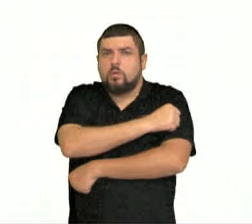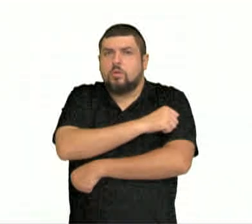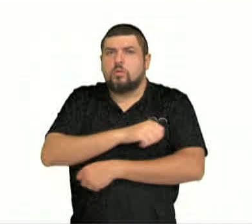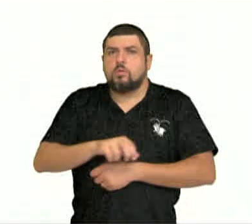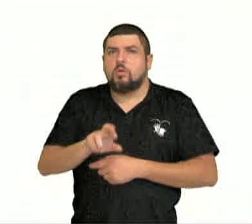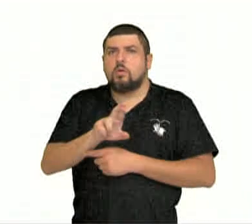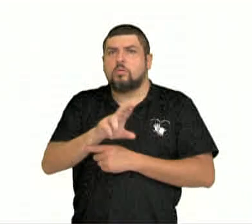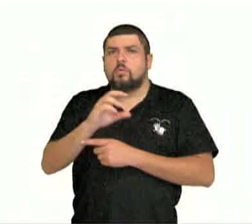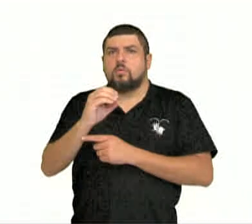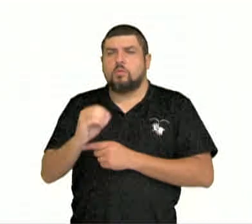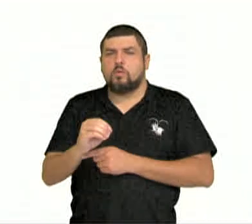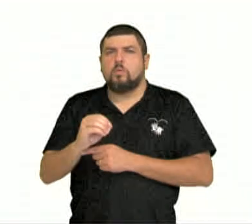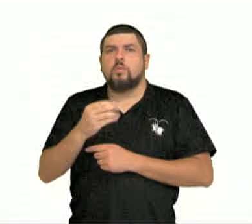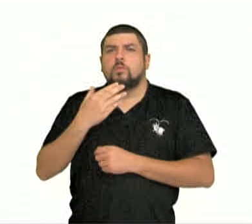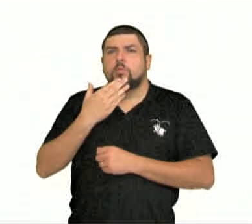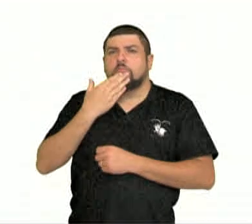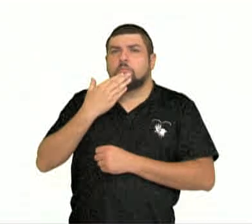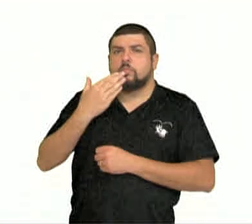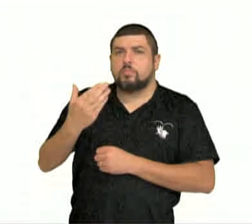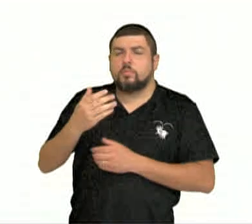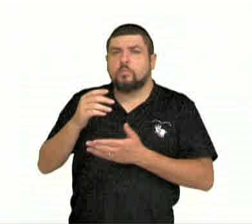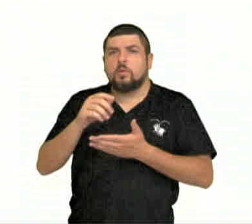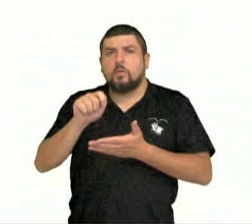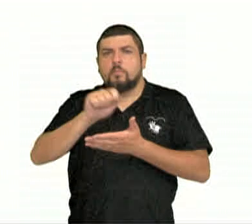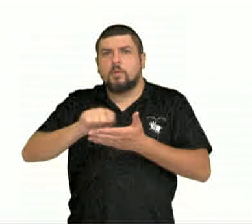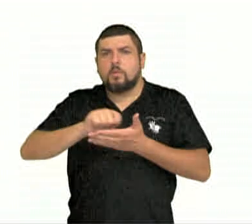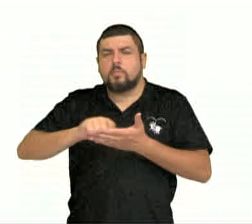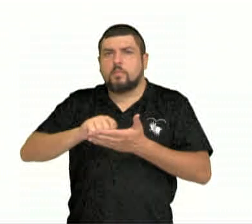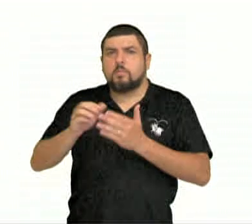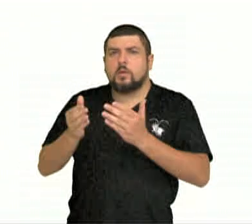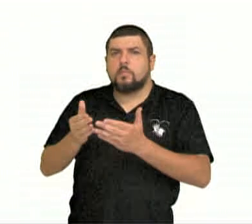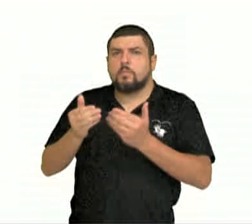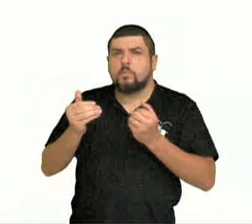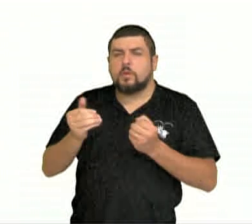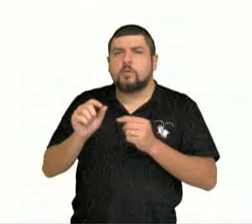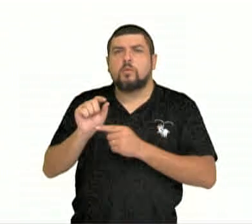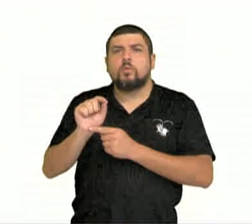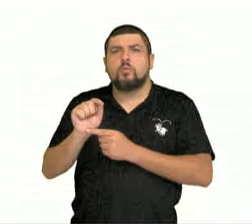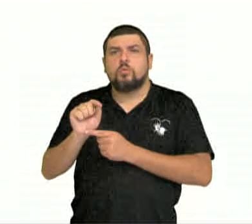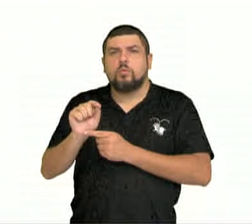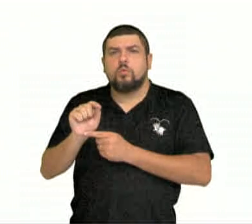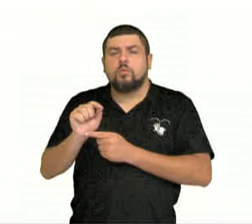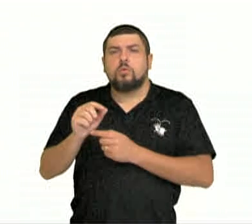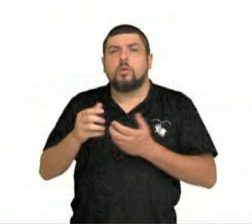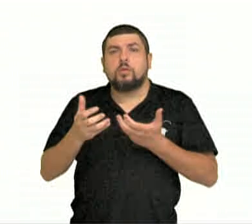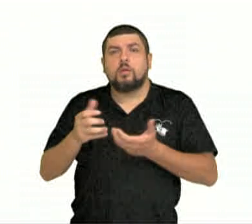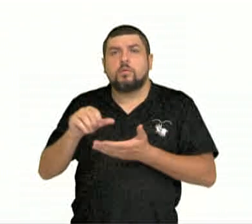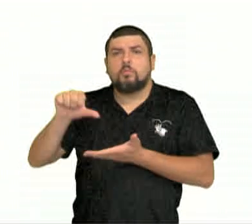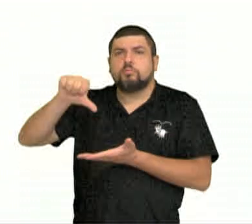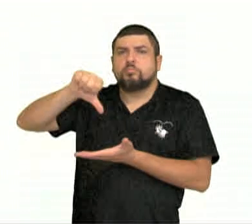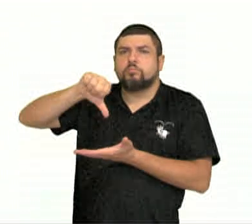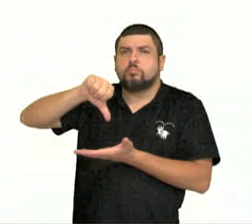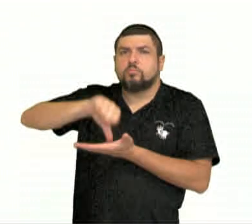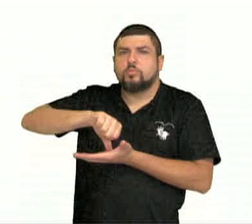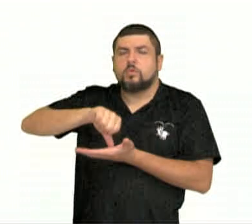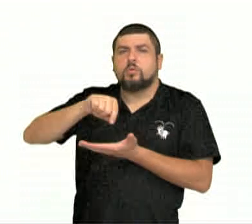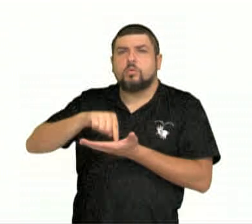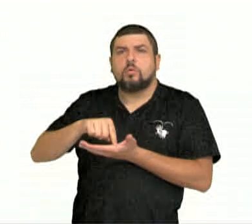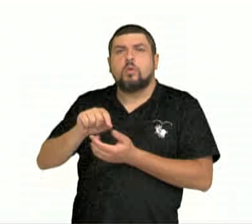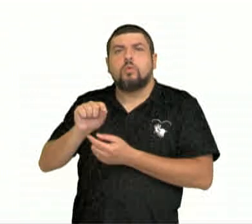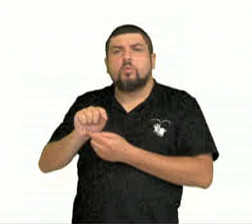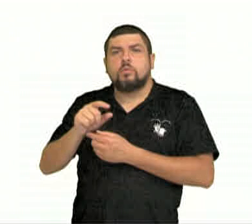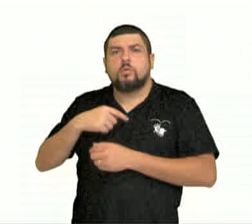solicitamos a incorporação de nossas reivindicações pela consolidação do nosso Polo Universitário ao calendário de